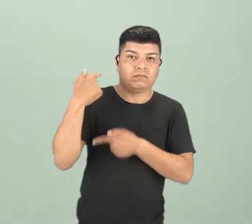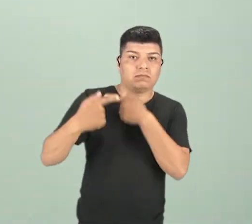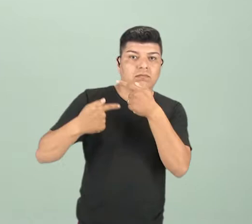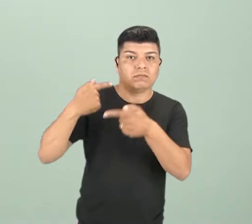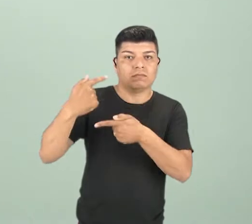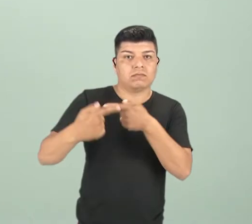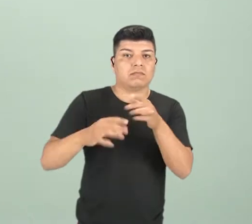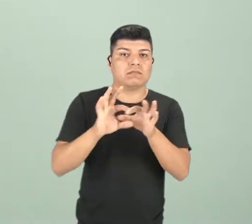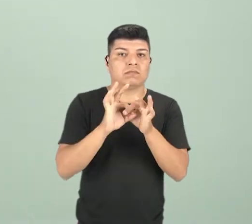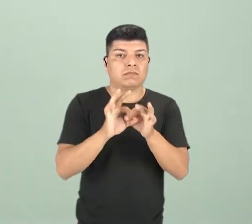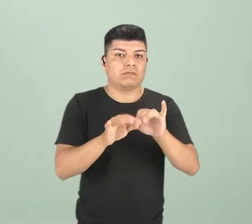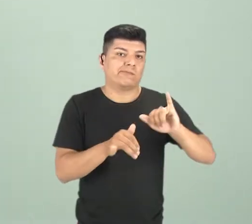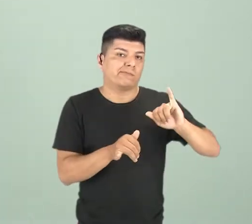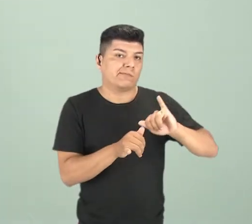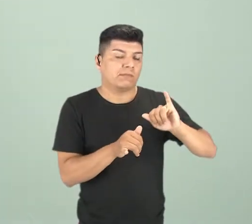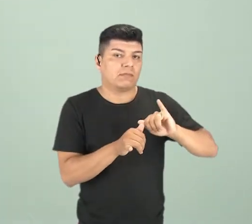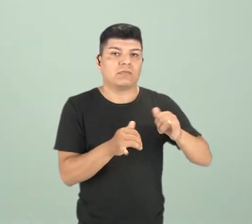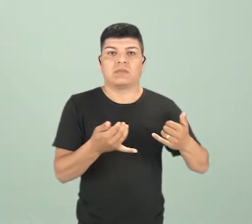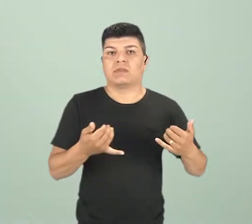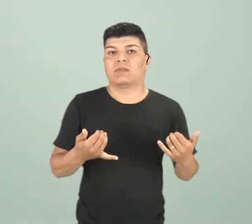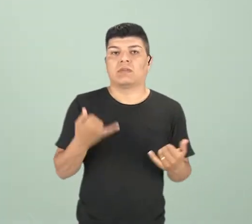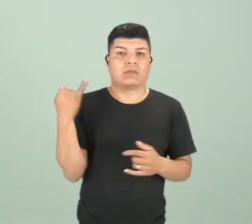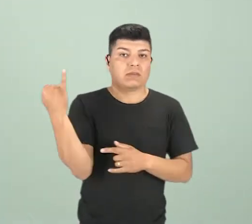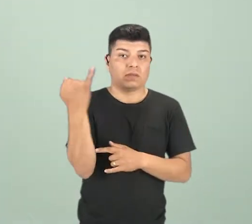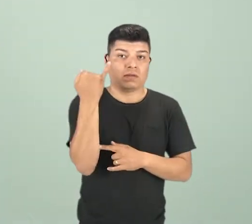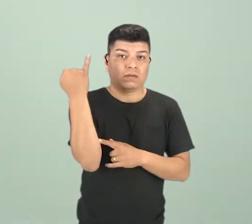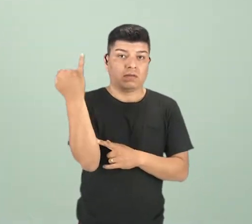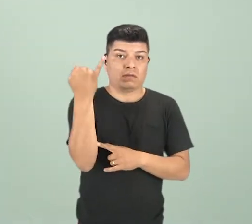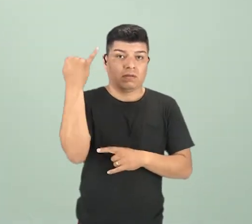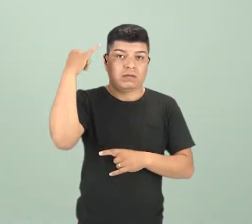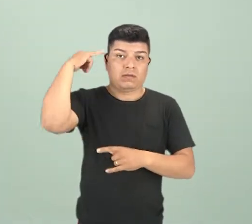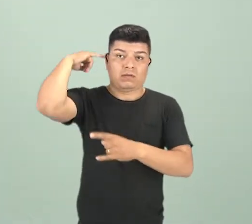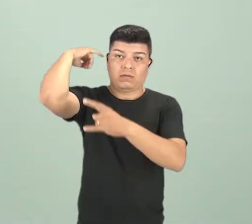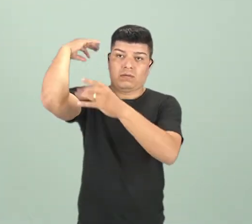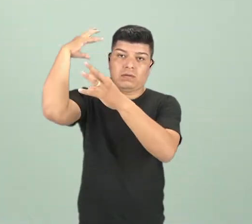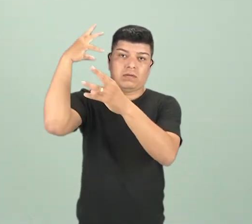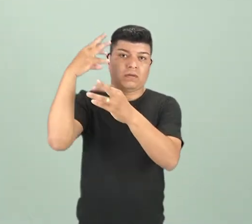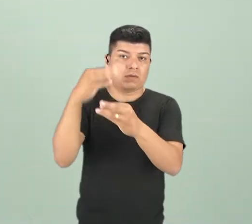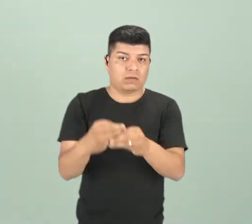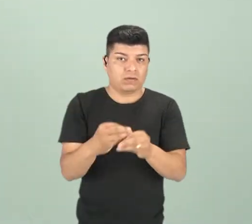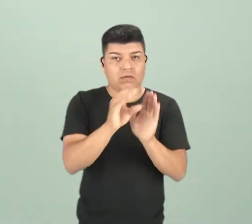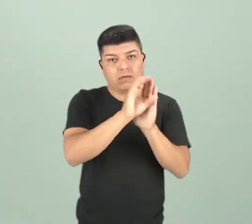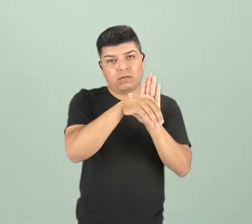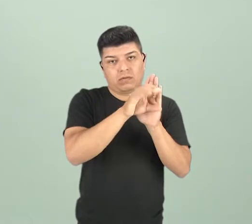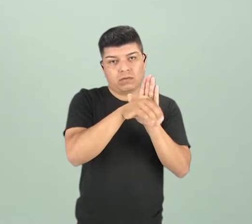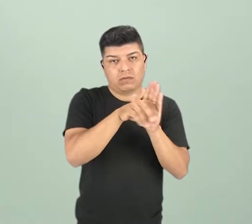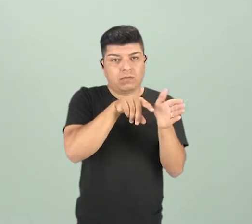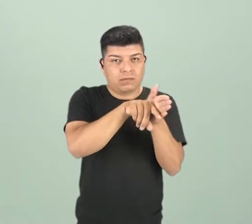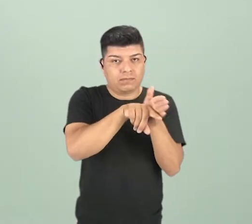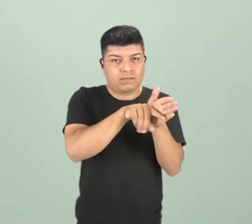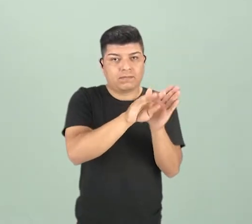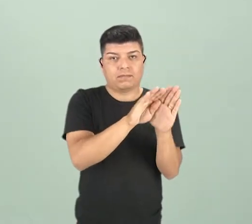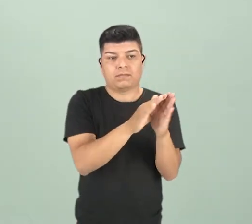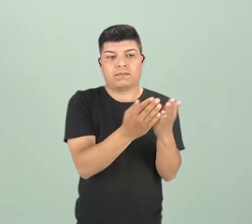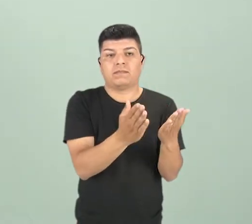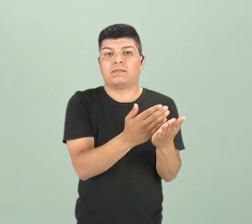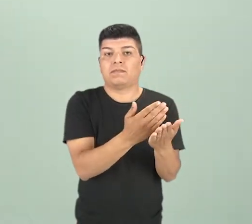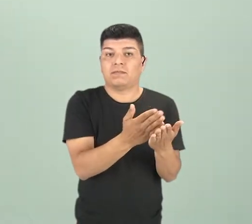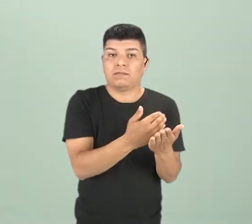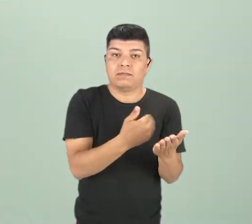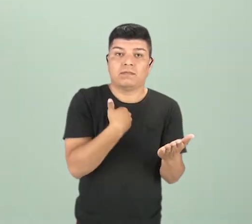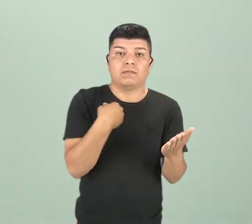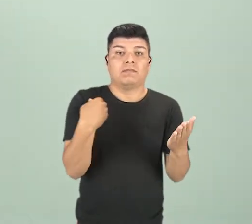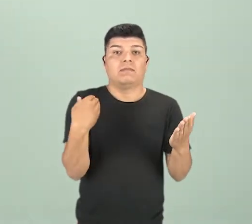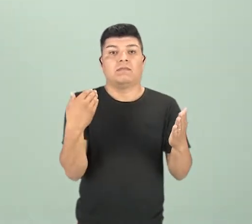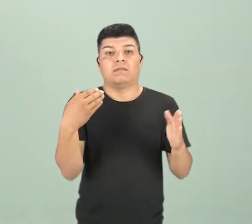herança relacionada ao sexo, é importante você recapitular esses conteúdos, ou revisar nos seus livros, ou também